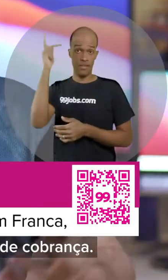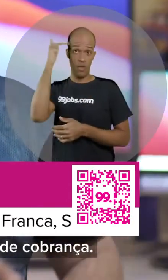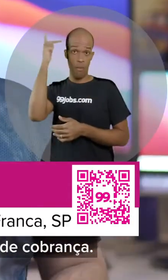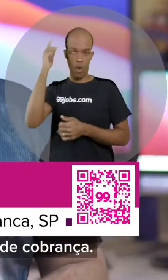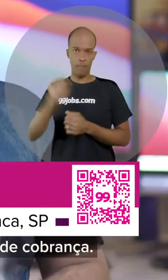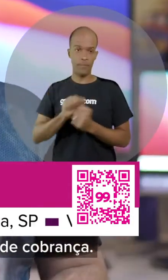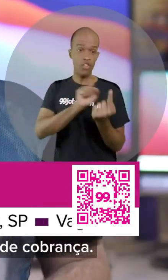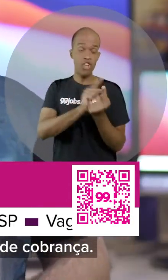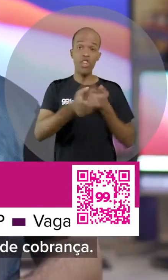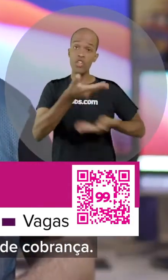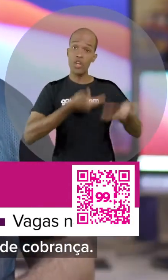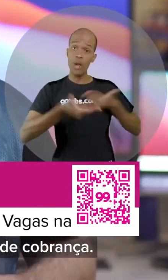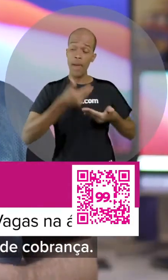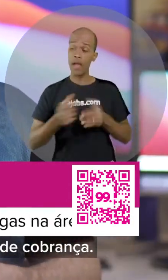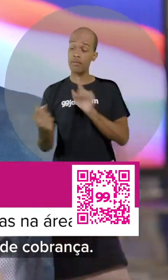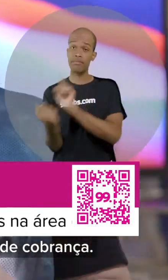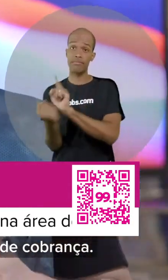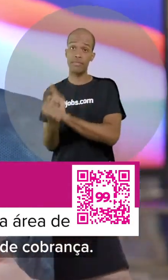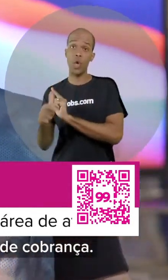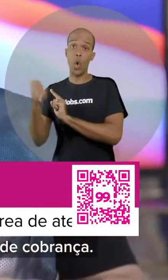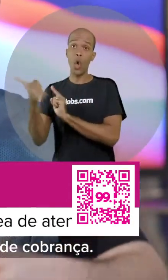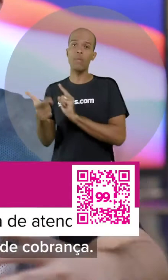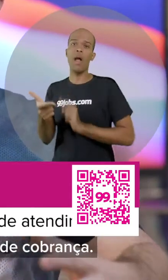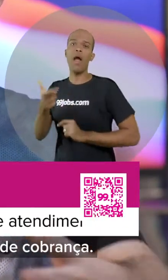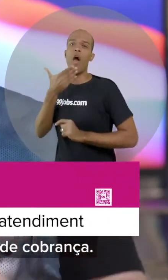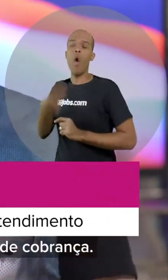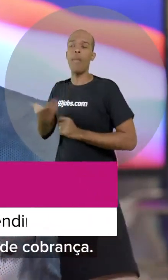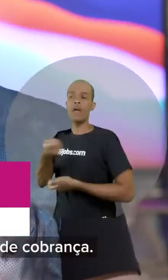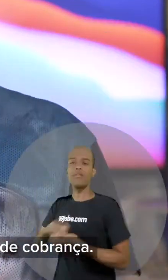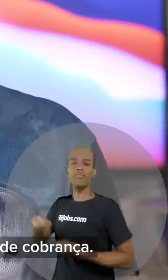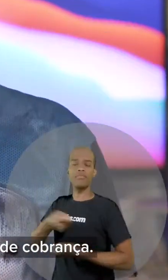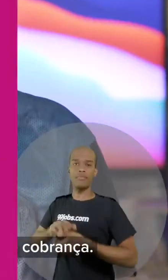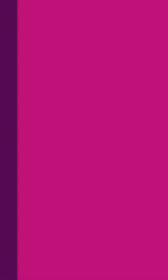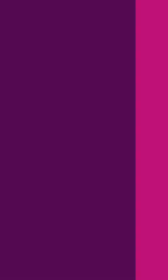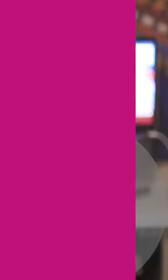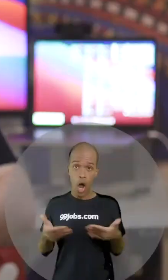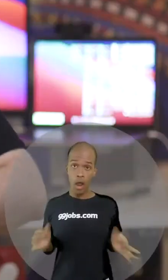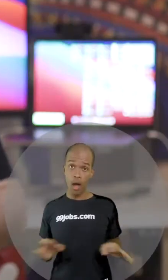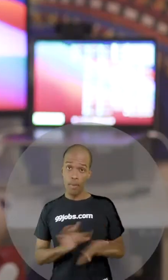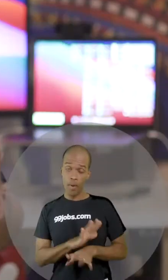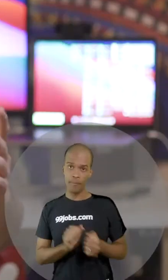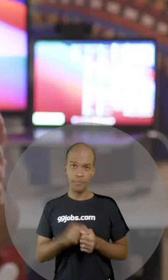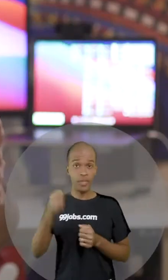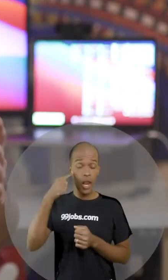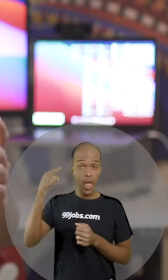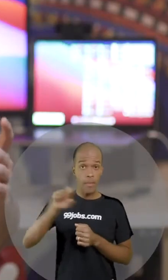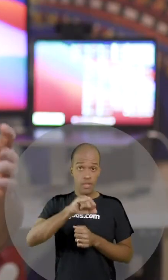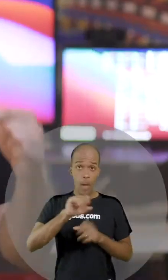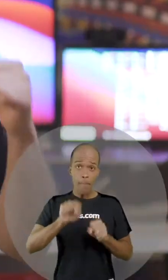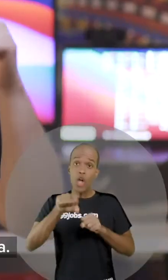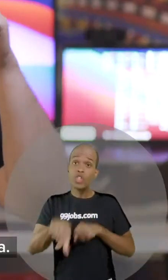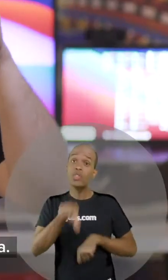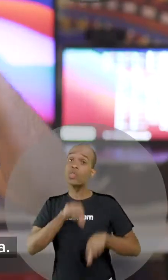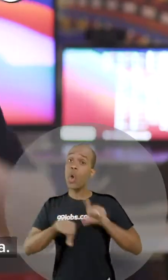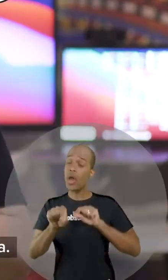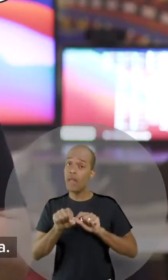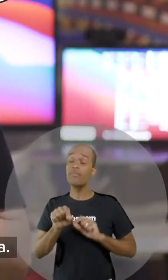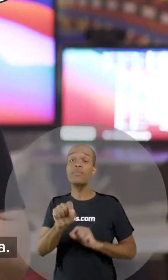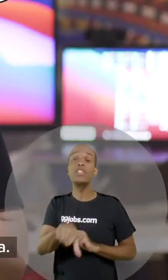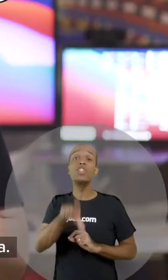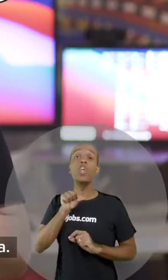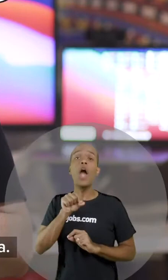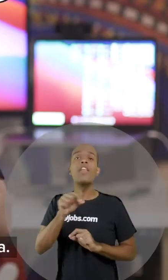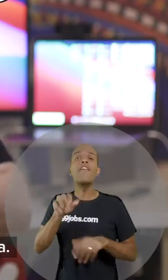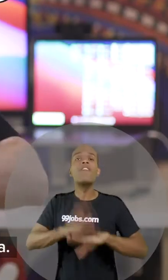Paulo, sendo uma para agente de relacionamento e outra para auxiliar de cobrança. Agora a gente fica por aqui. Lembre-se, se você